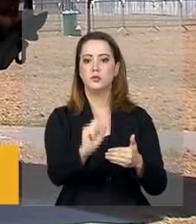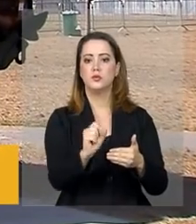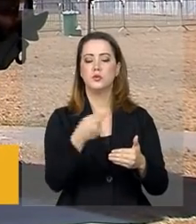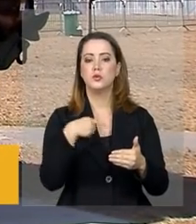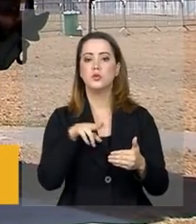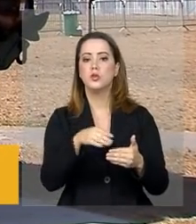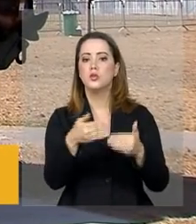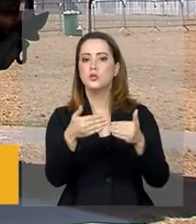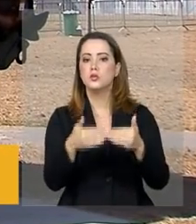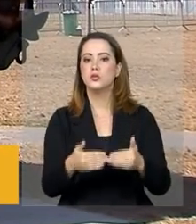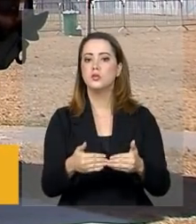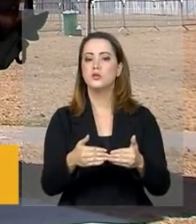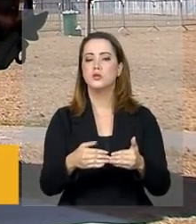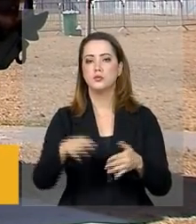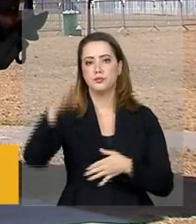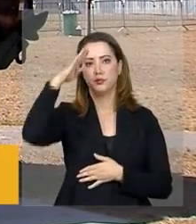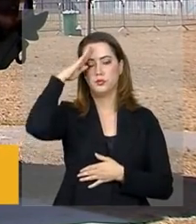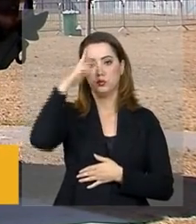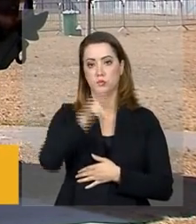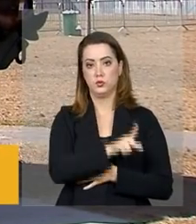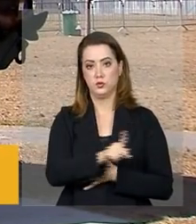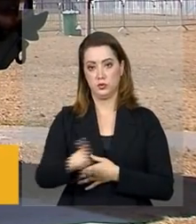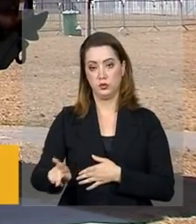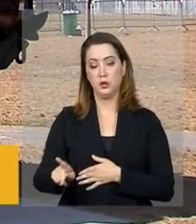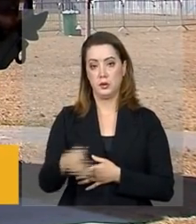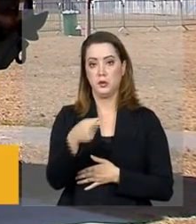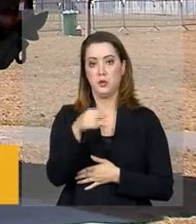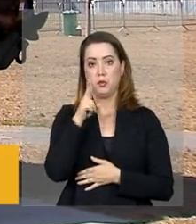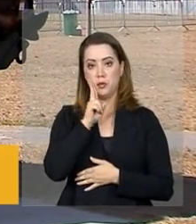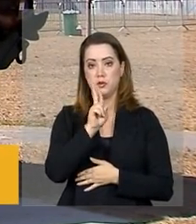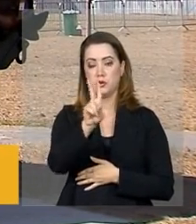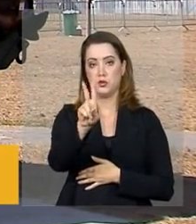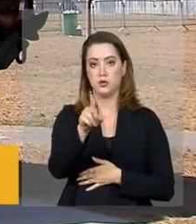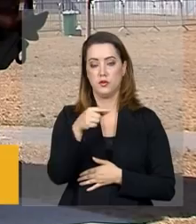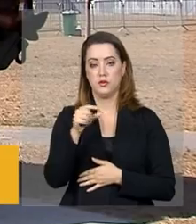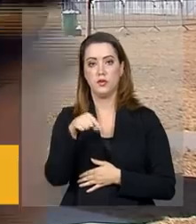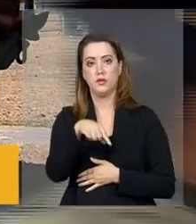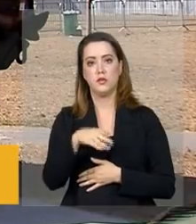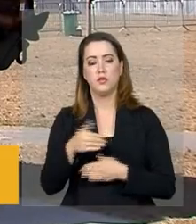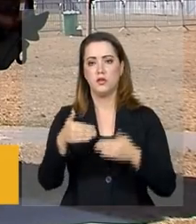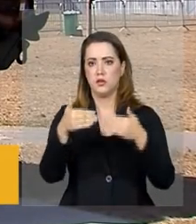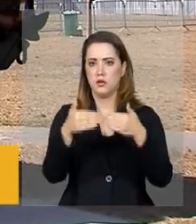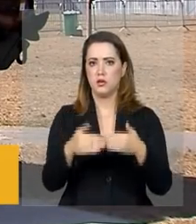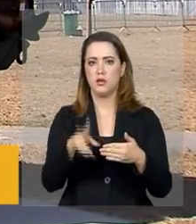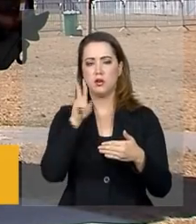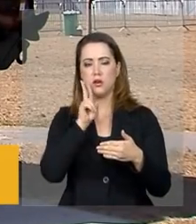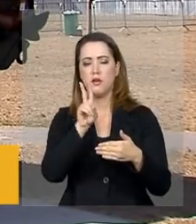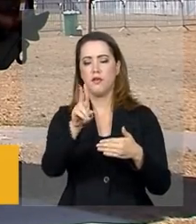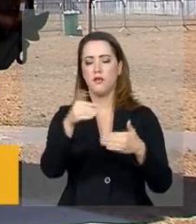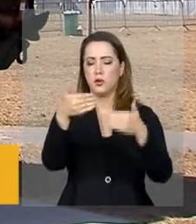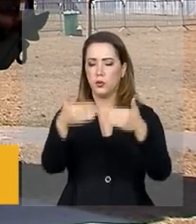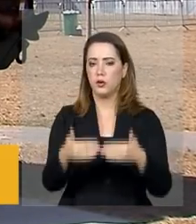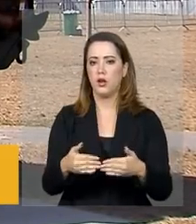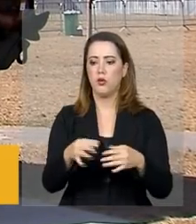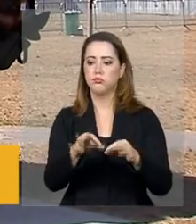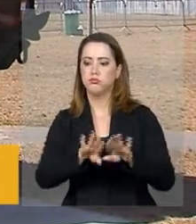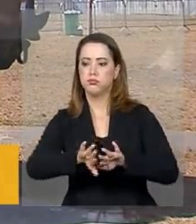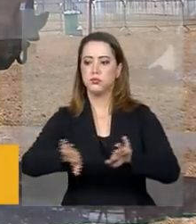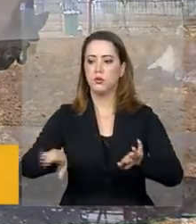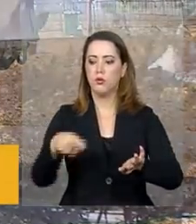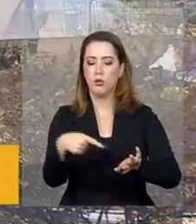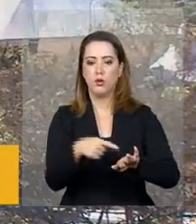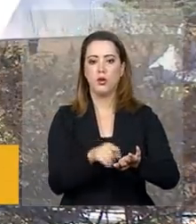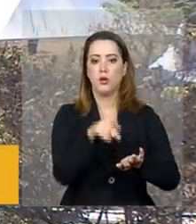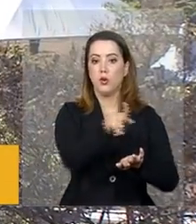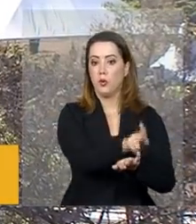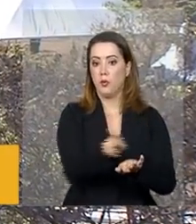em frente ao palanque, né? O presidente vai acompanhar do palanque e ele acompanha do carro? Exatamente, como ele é o